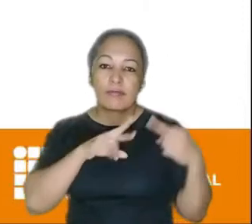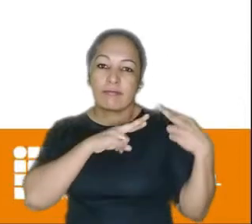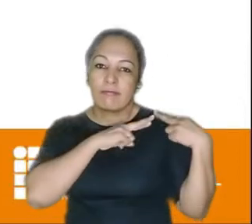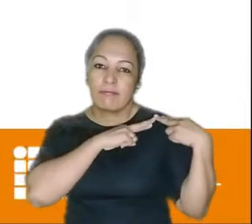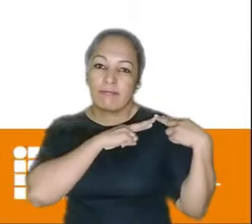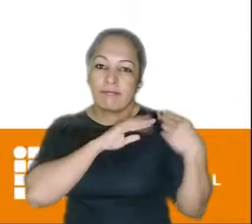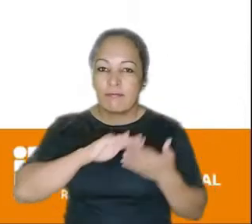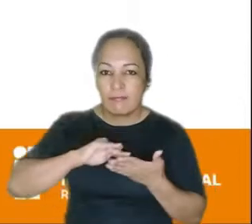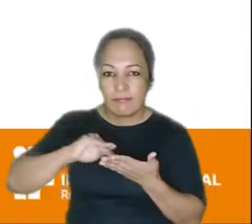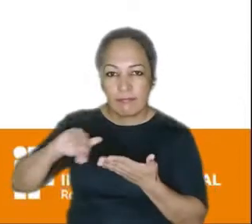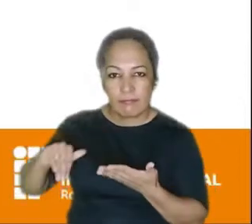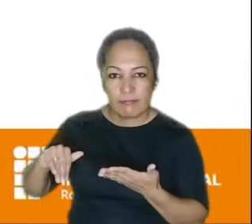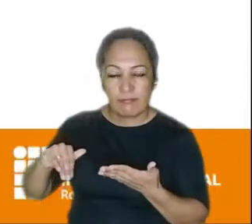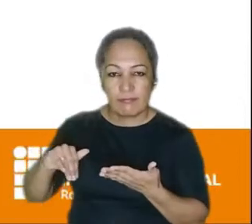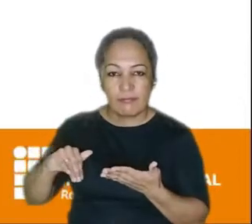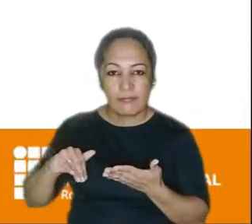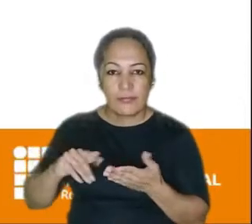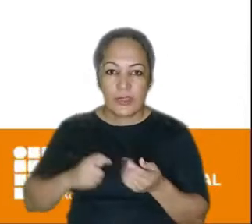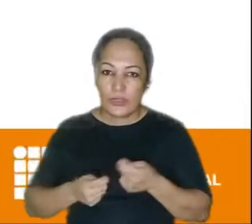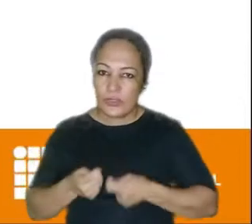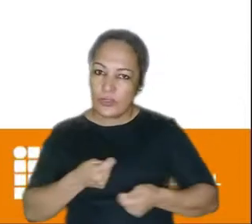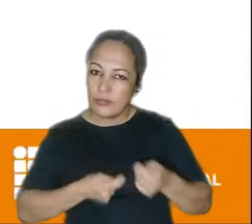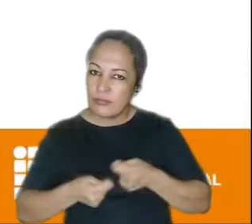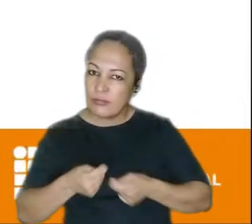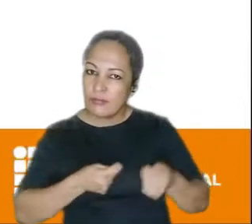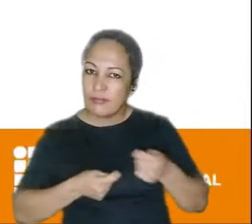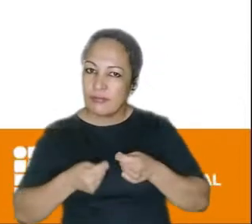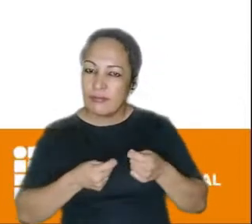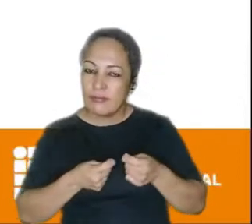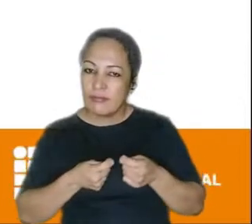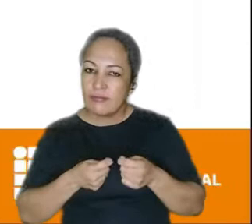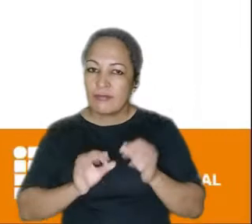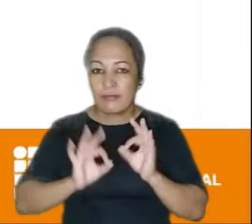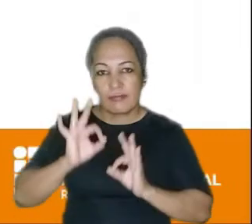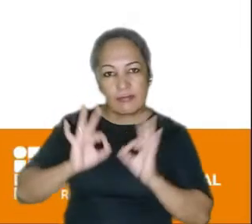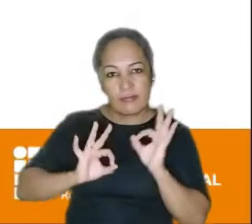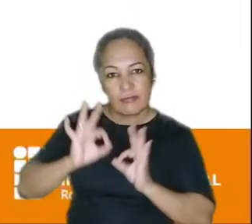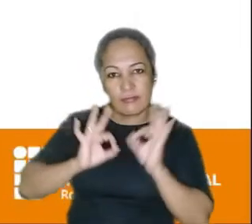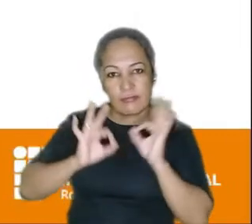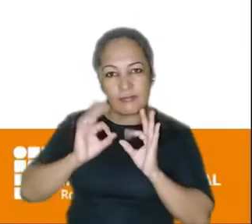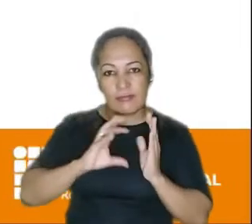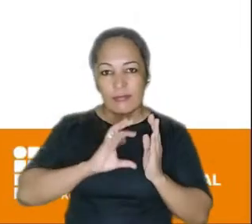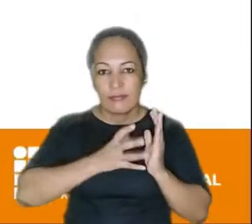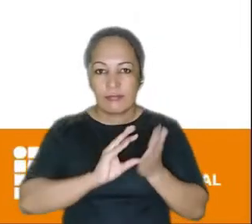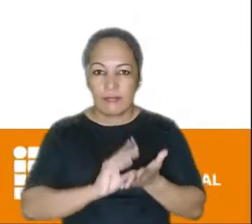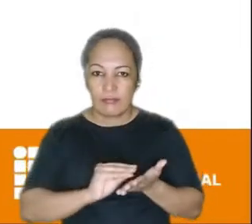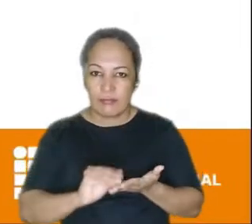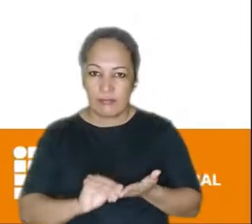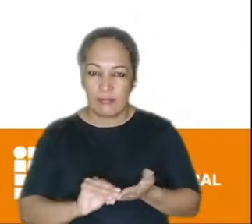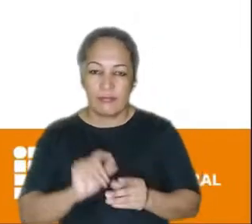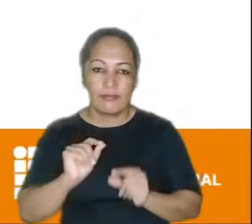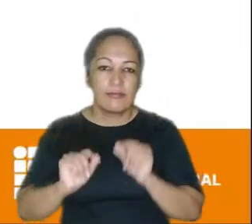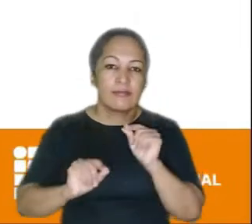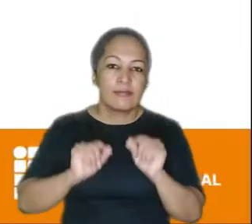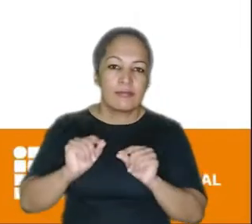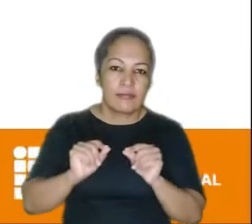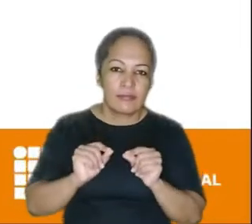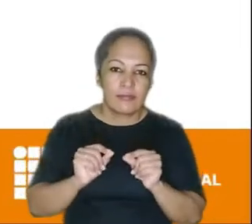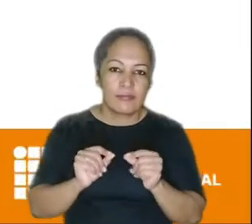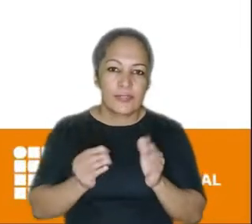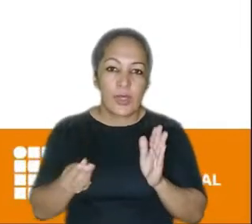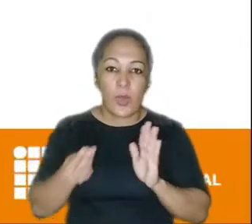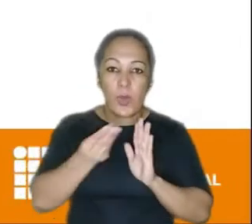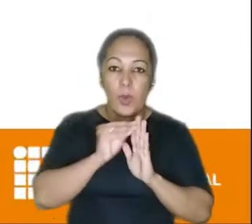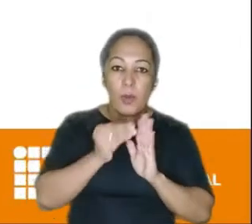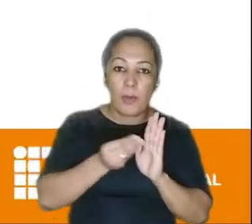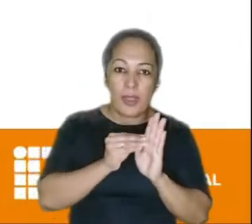de gerenciar o acesso, manipular e organizar os dados. Ou seja, que aplicação? A camada de aplicação, que nós